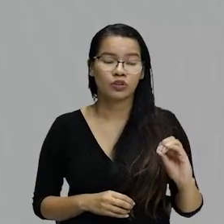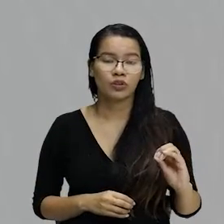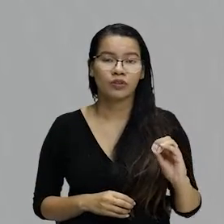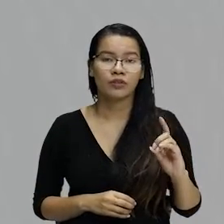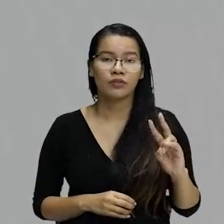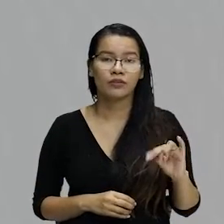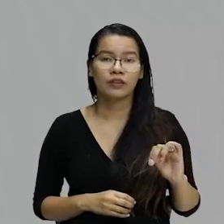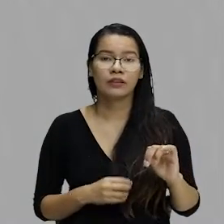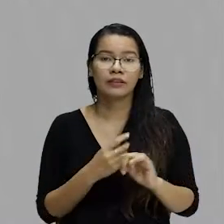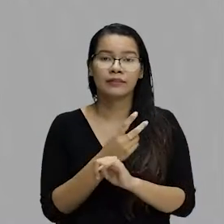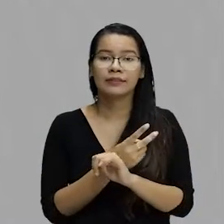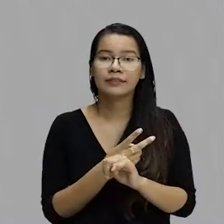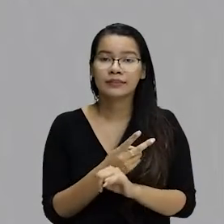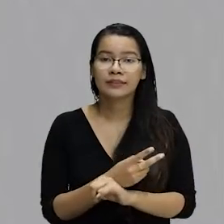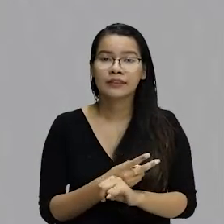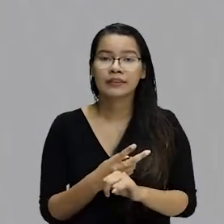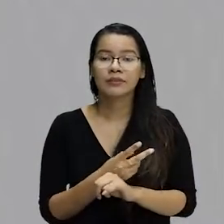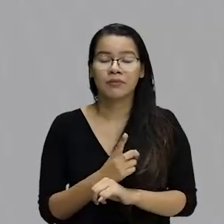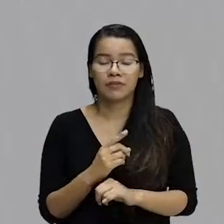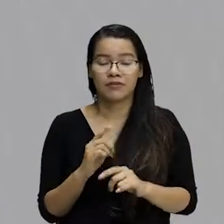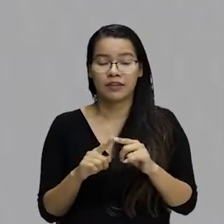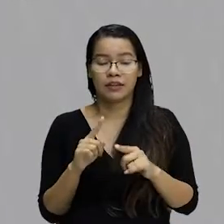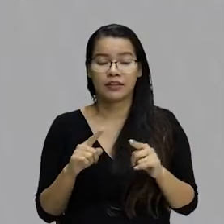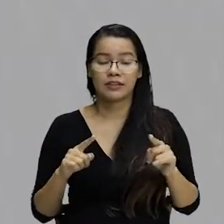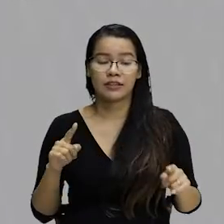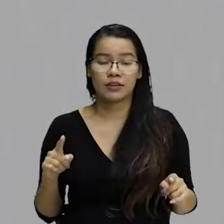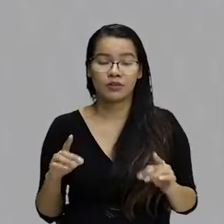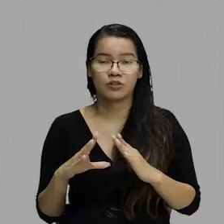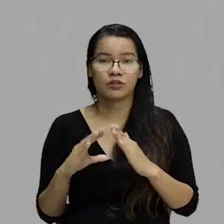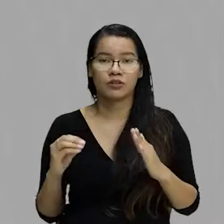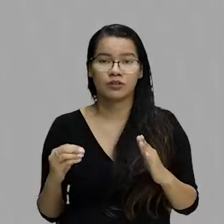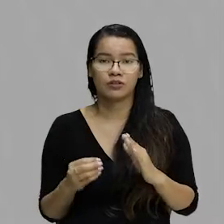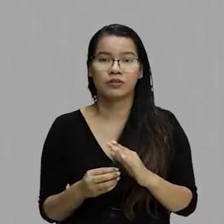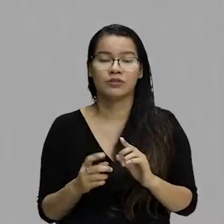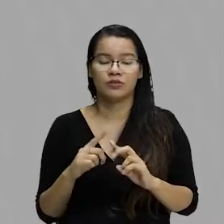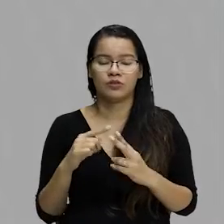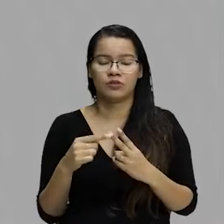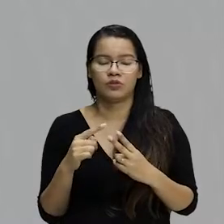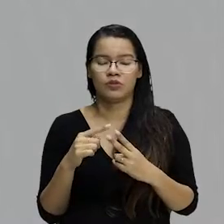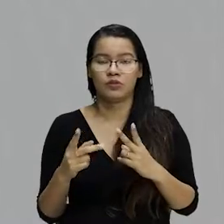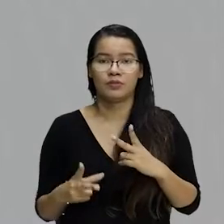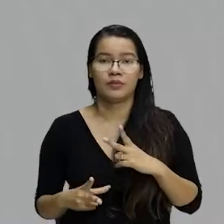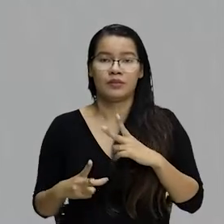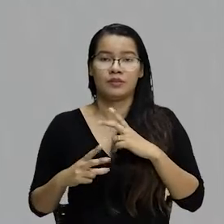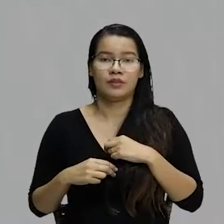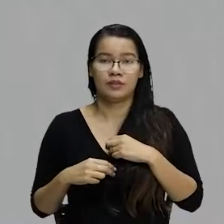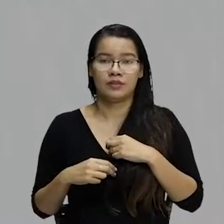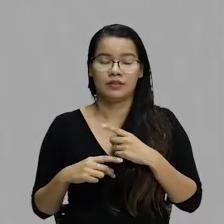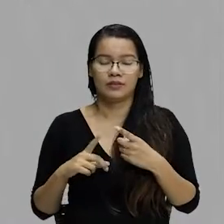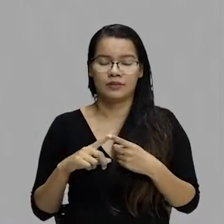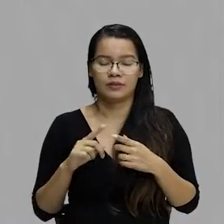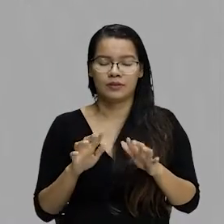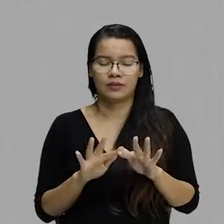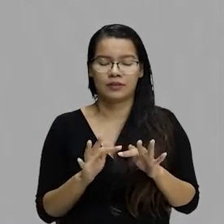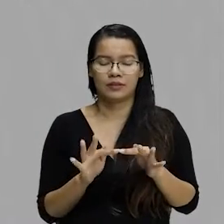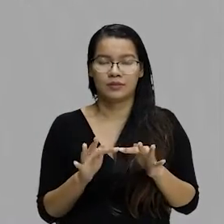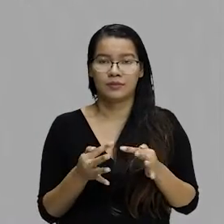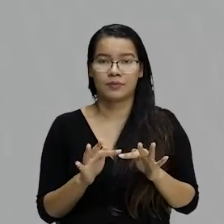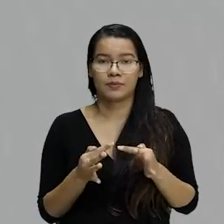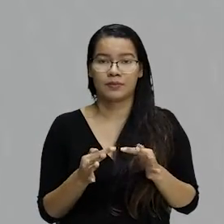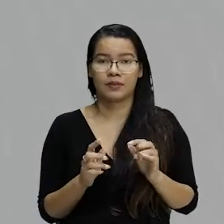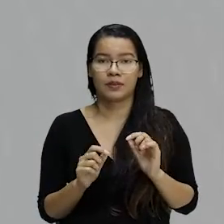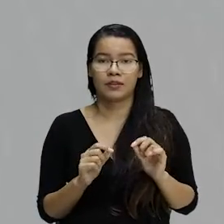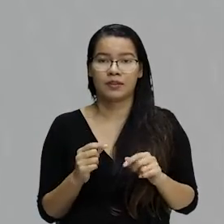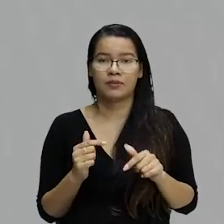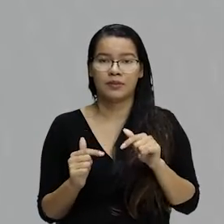De uma variação estilística do teatro chamado Comédia dell'arte, onde os dois personagens são personagens simplórios e são personagens que são